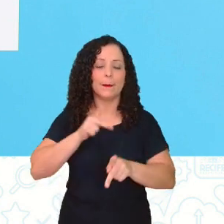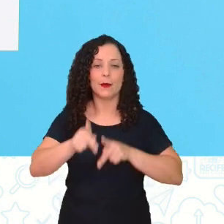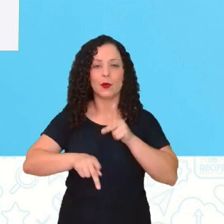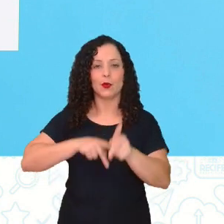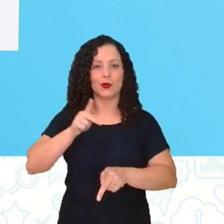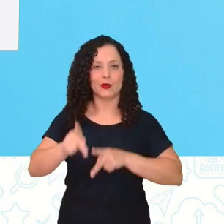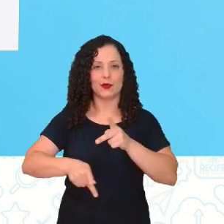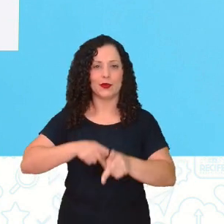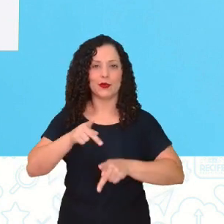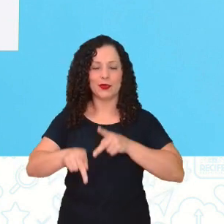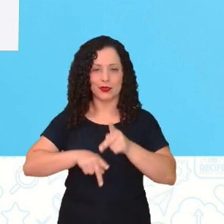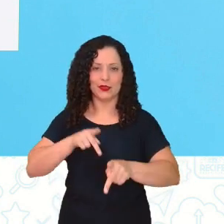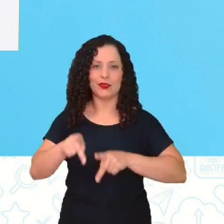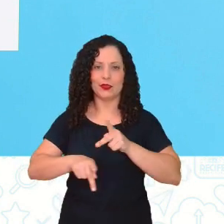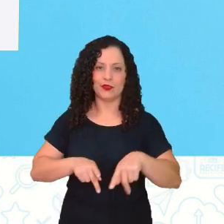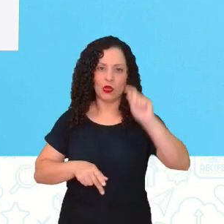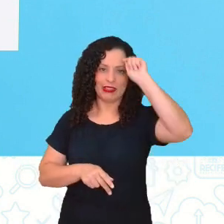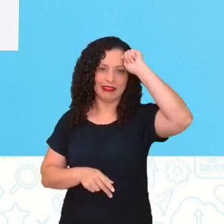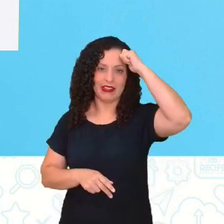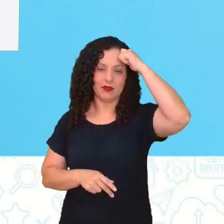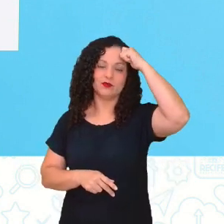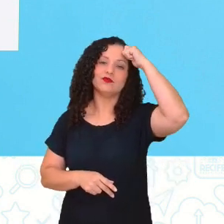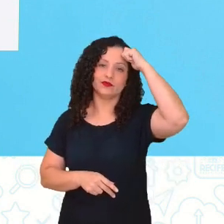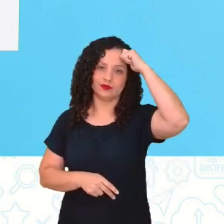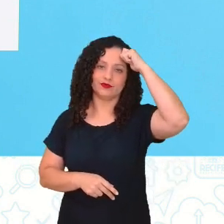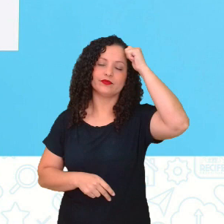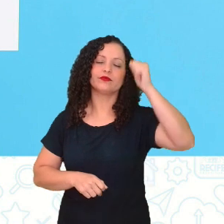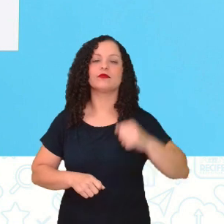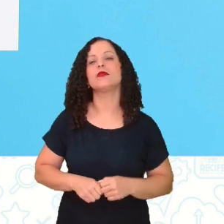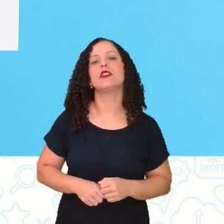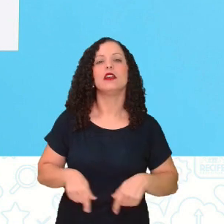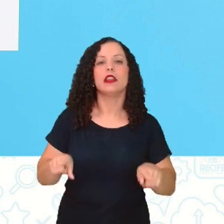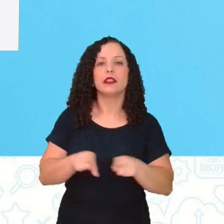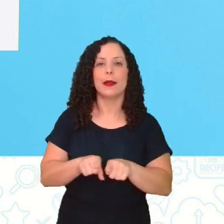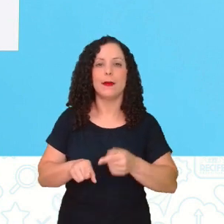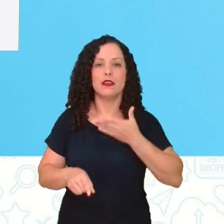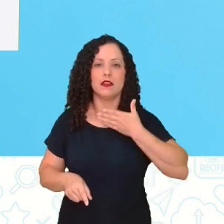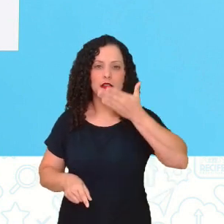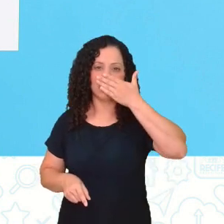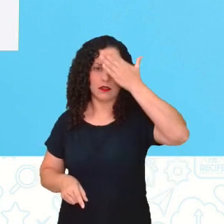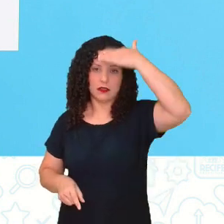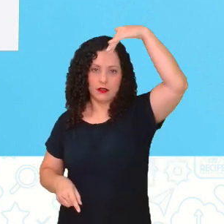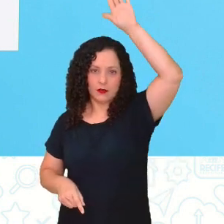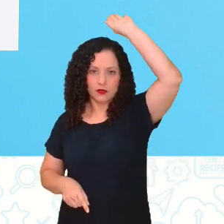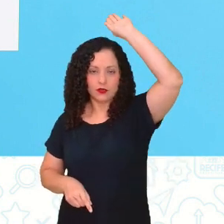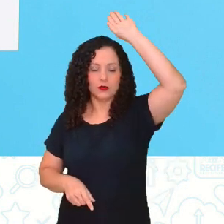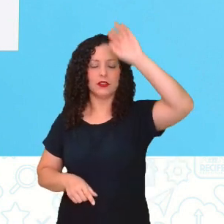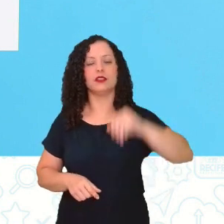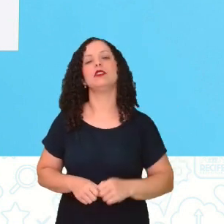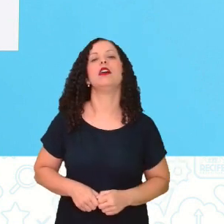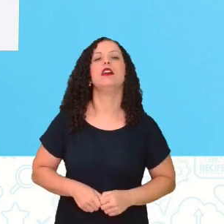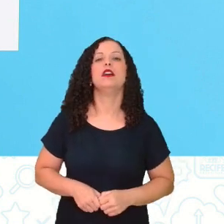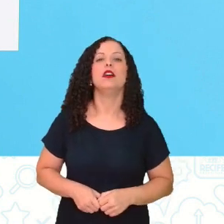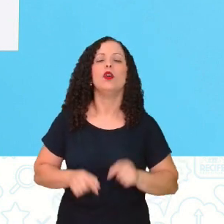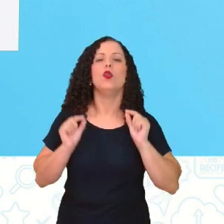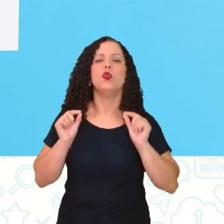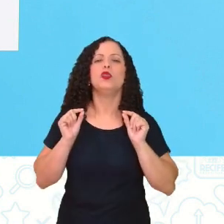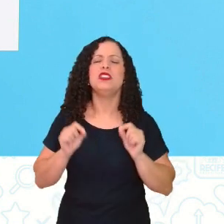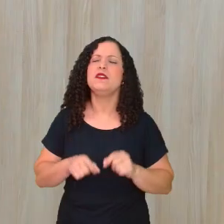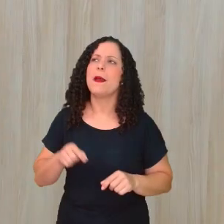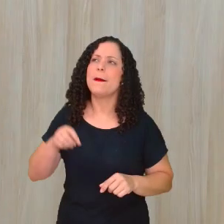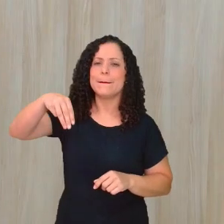né? Da população negra aí e muçulmanas, que a gente viu, né? Que malês aí vem